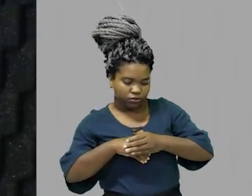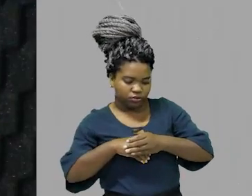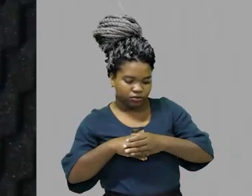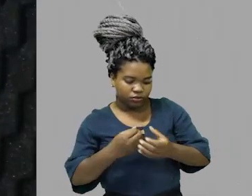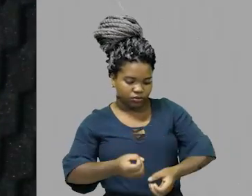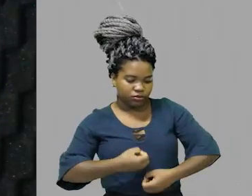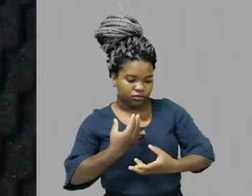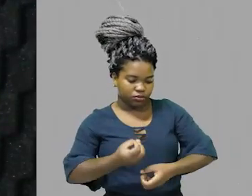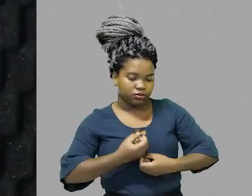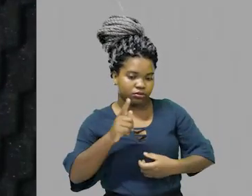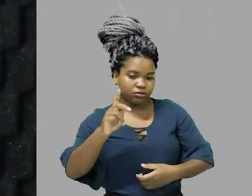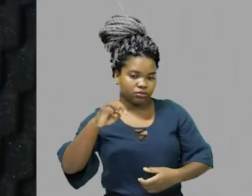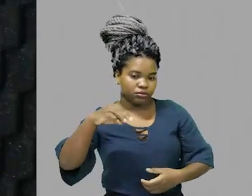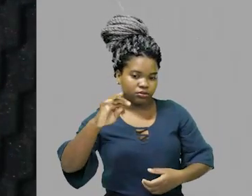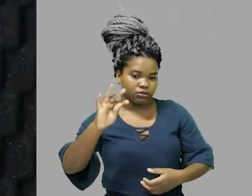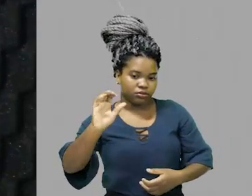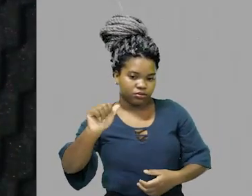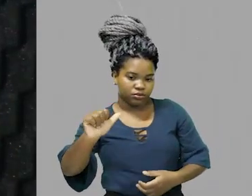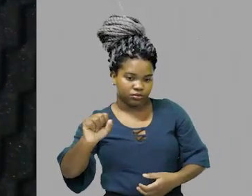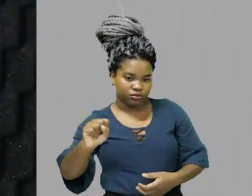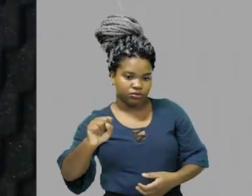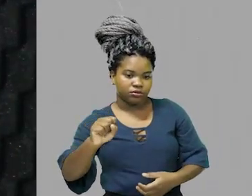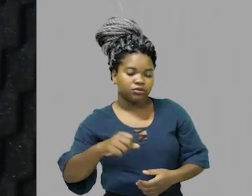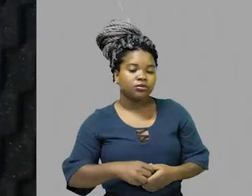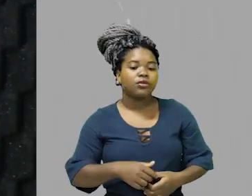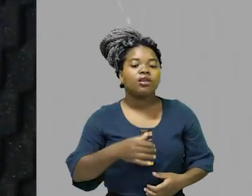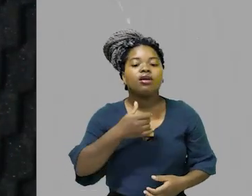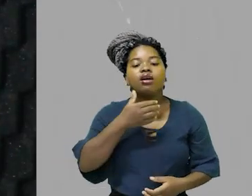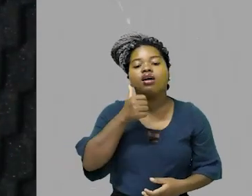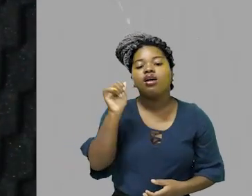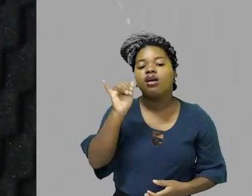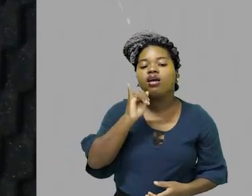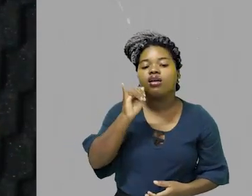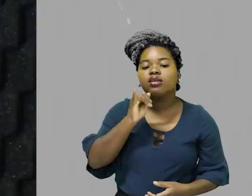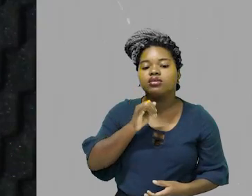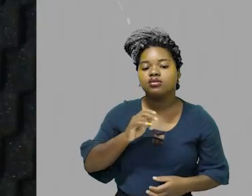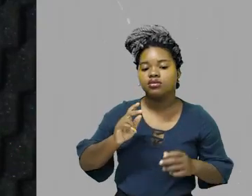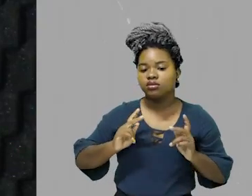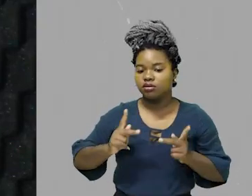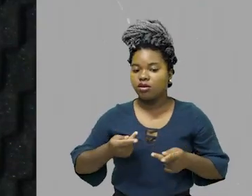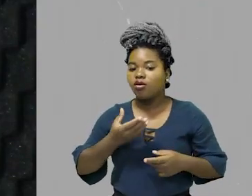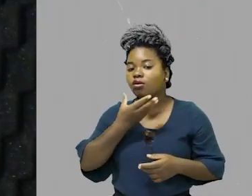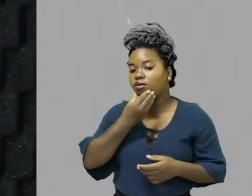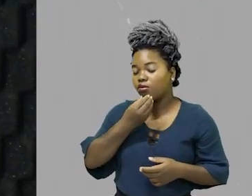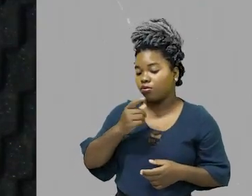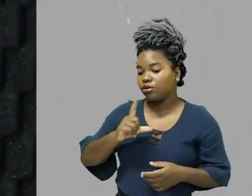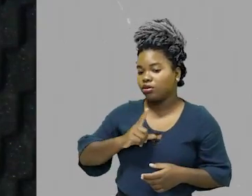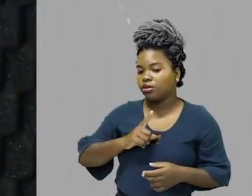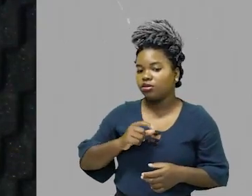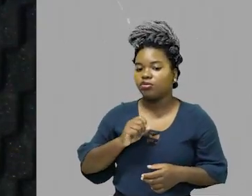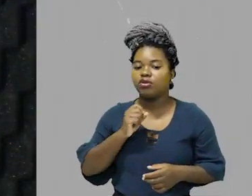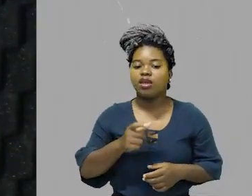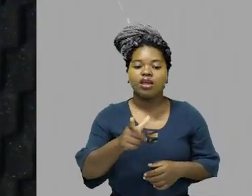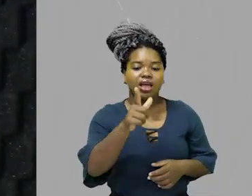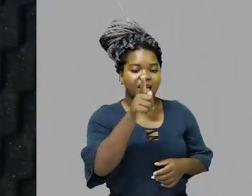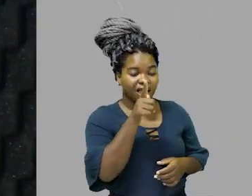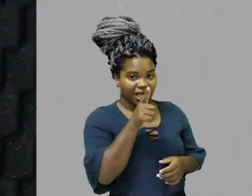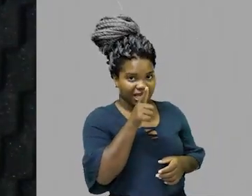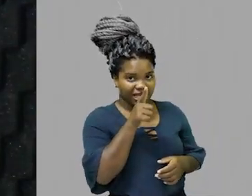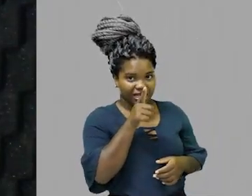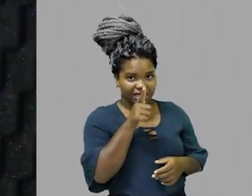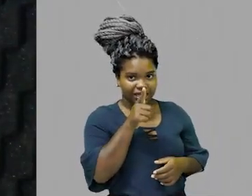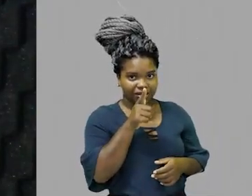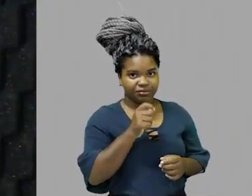homens, né, os indivíduos do sexo masculino têm lá os testículos. É a estrutura que produz os